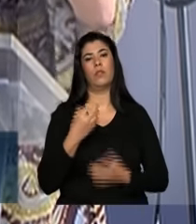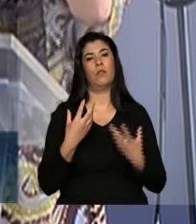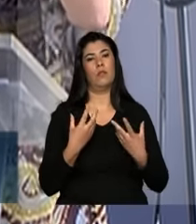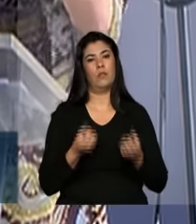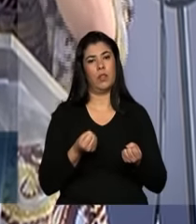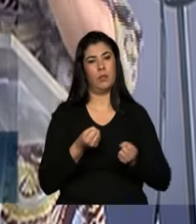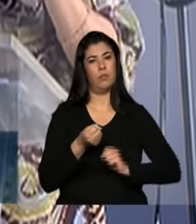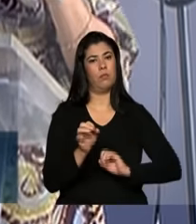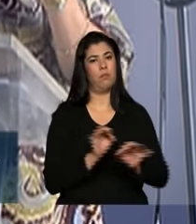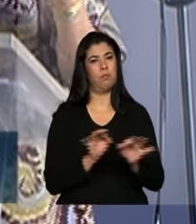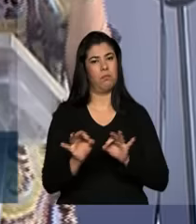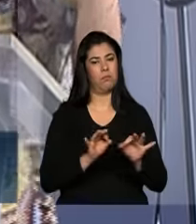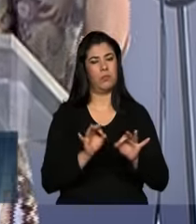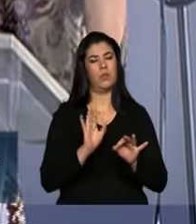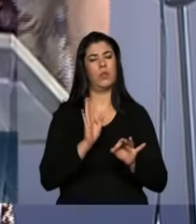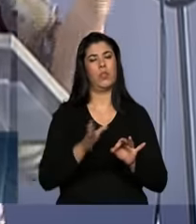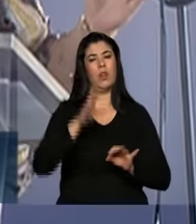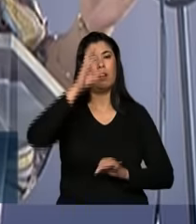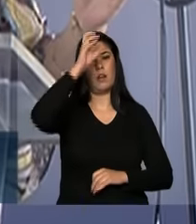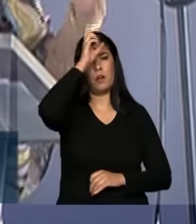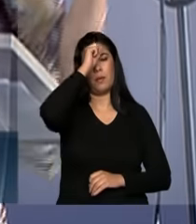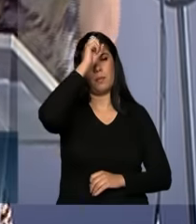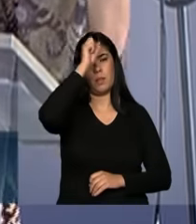Nós aprendemos